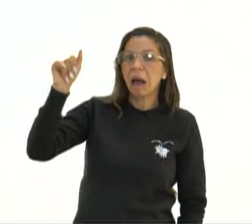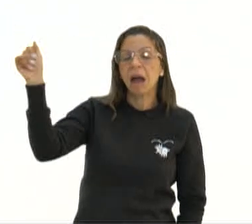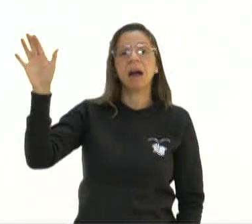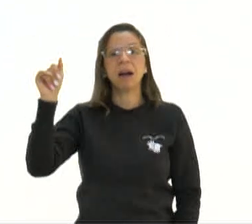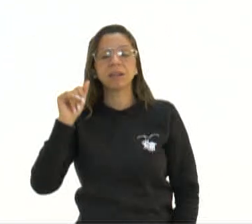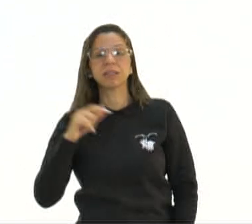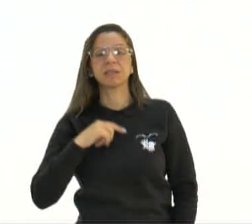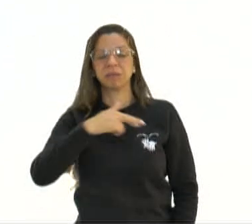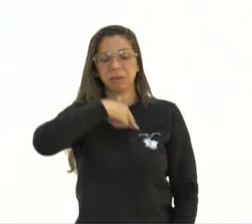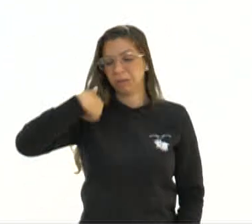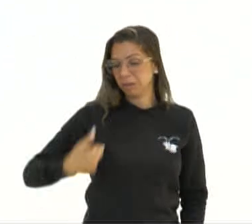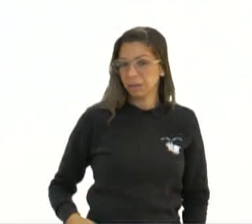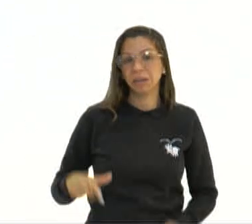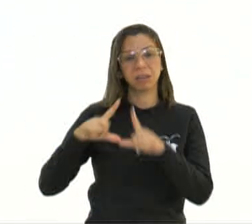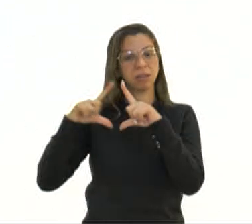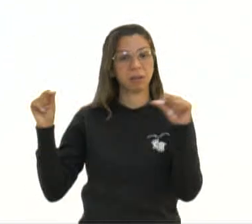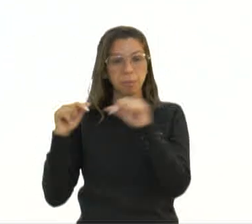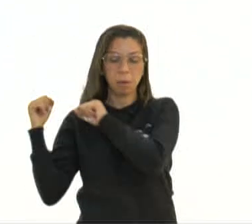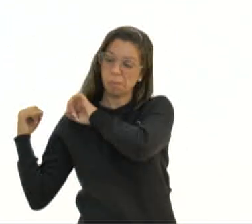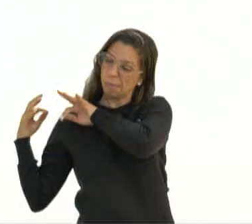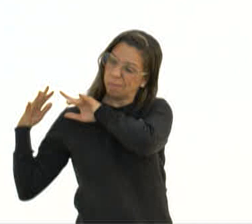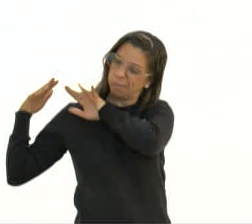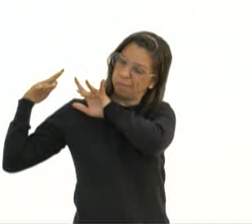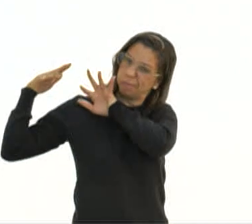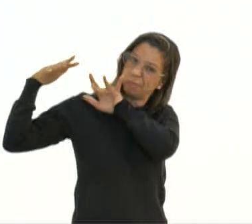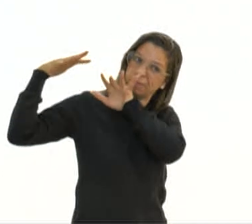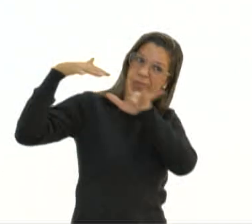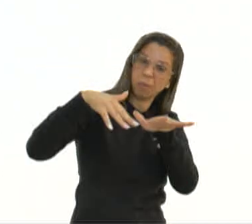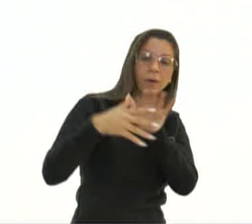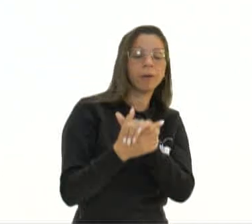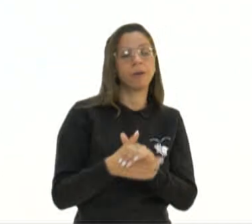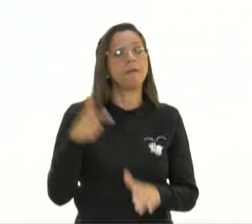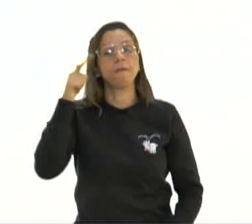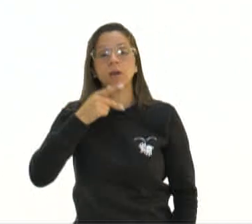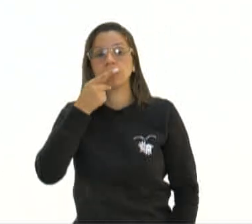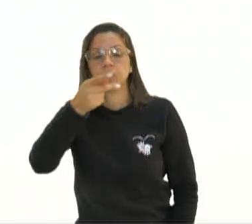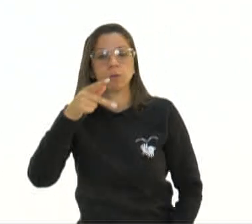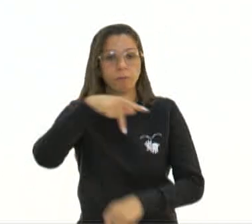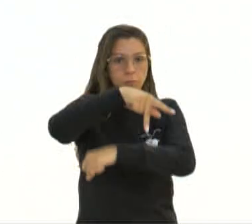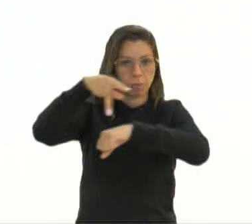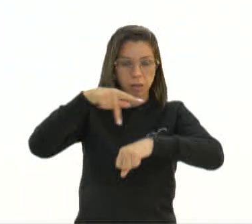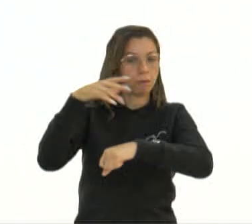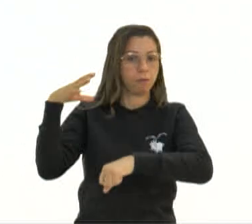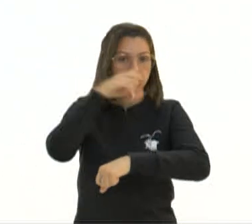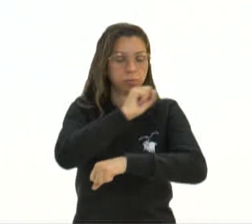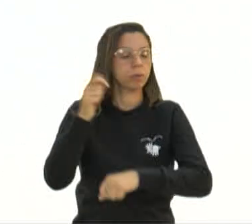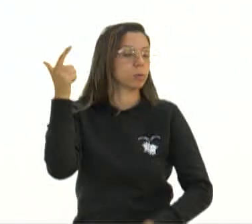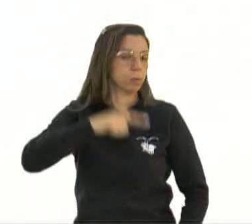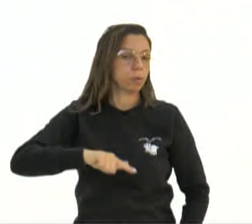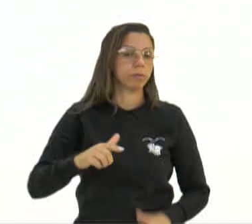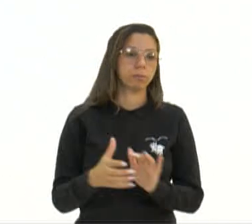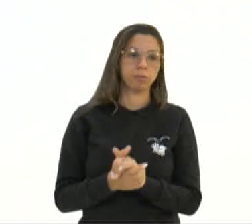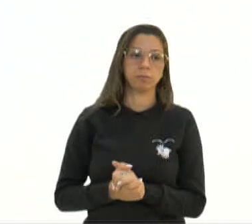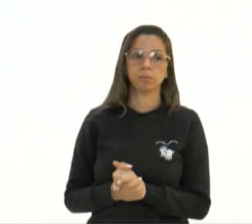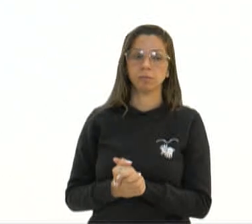Japão, China. Eu vou repetir os países, eu falei muito rápido, tá? Vou falar de novo. 12 milhões